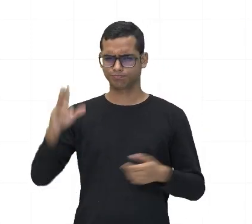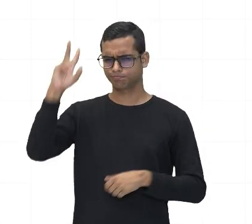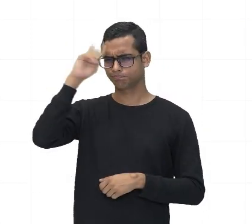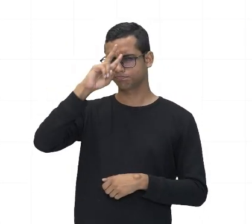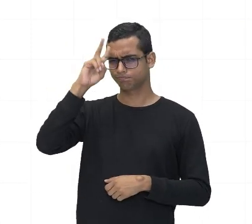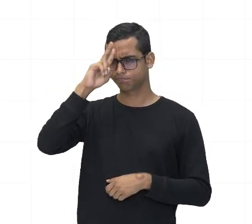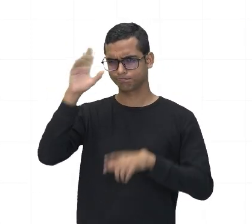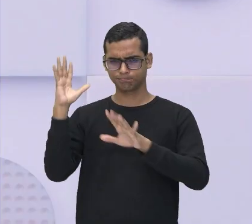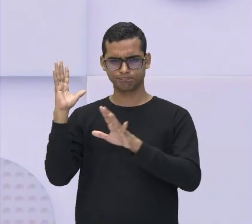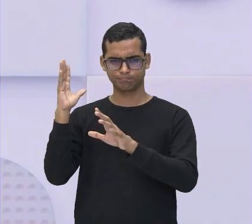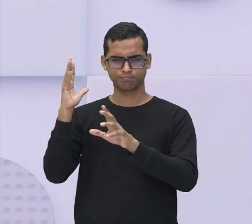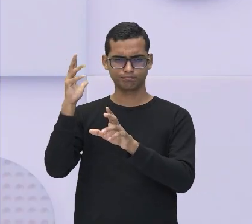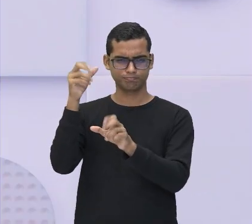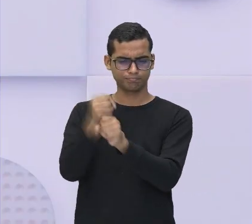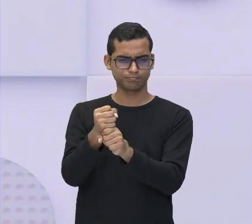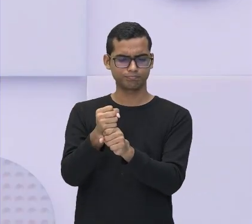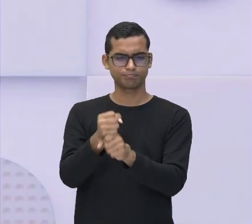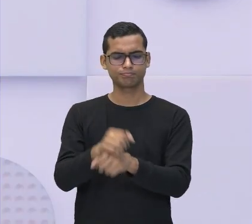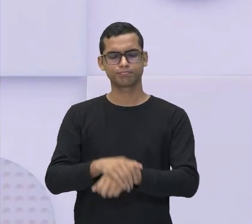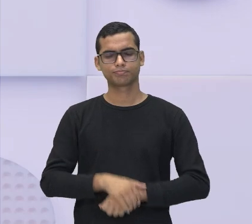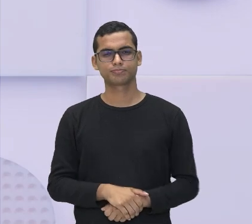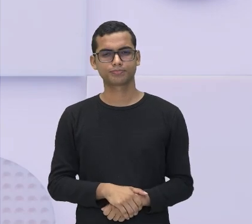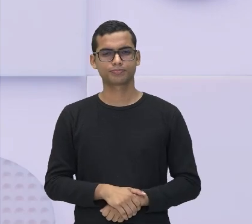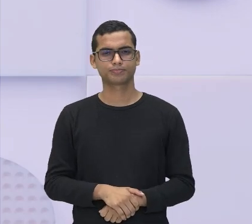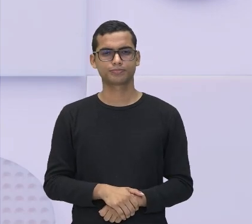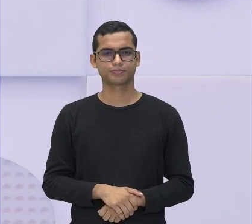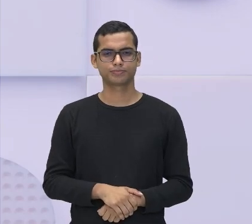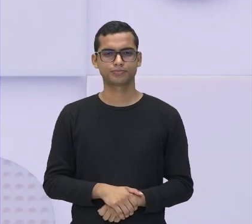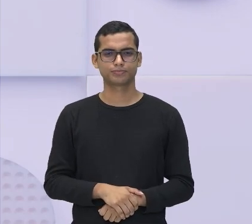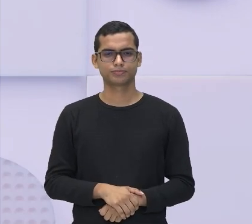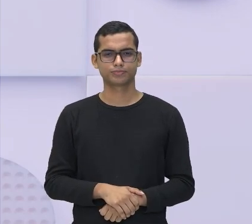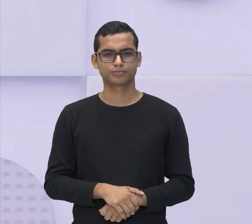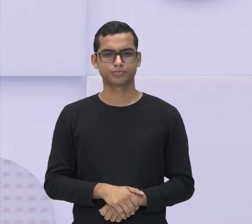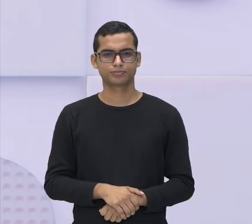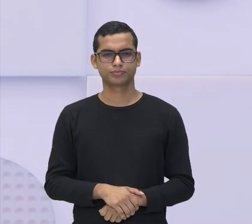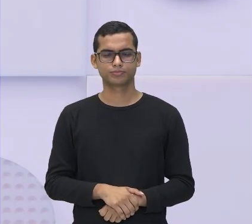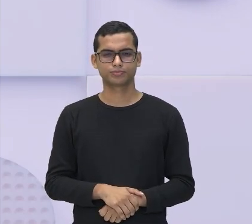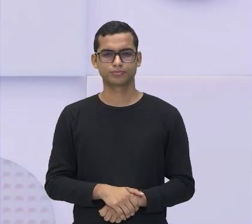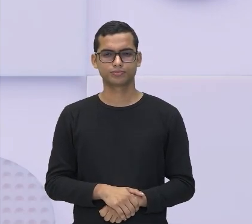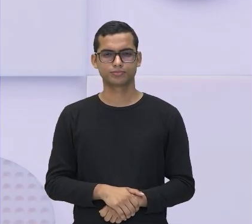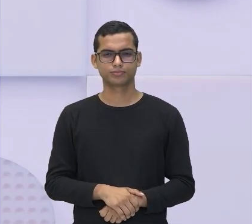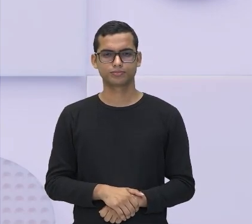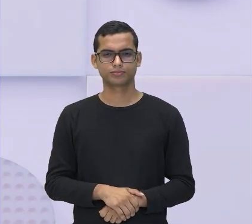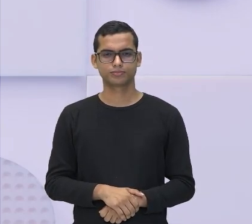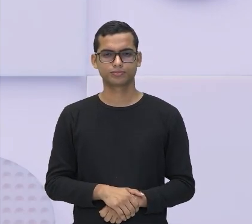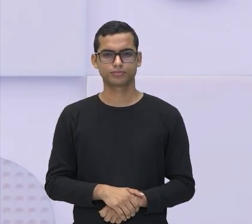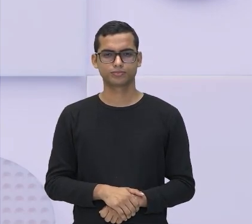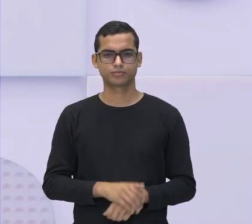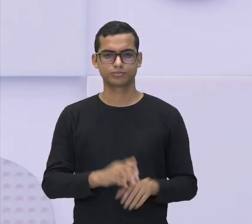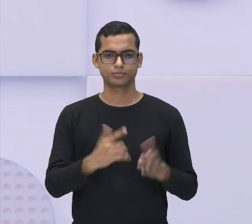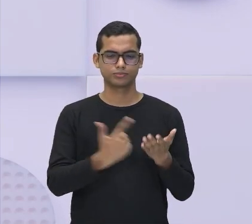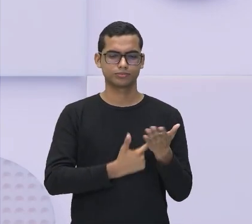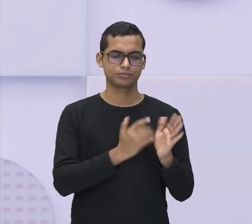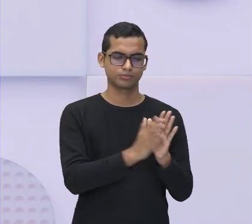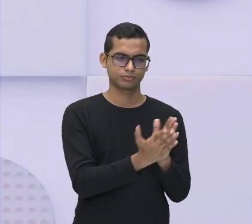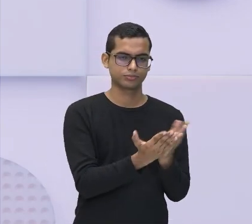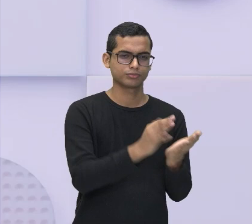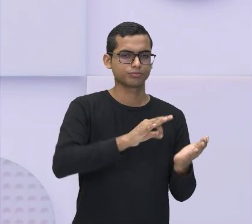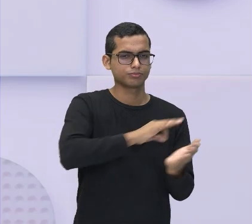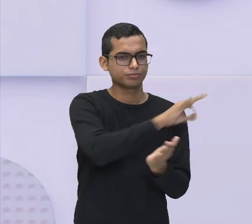gentileza. Então, essas três dimensões de os escritos sagrados servirem como